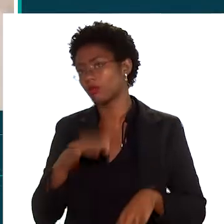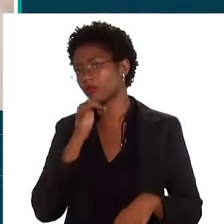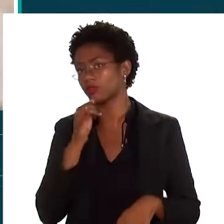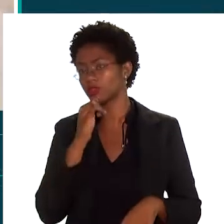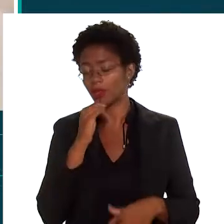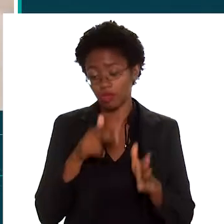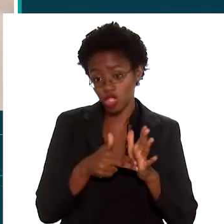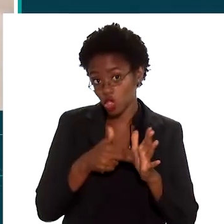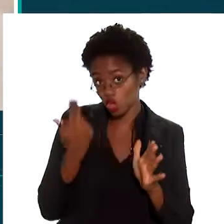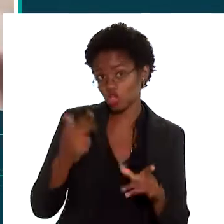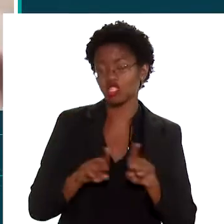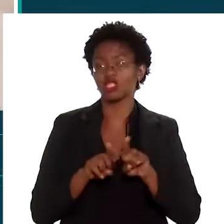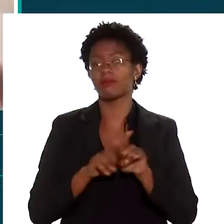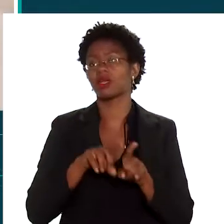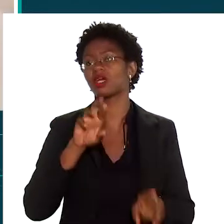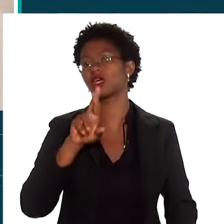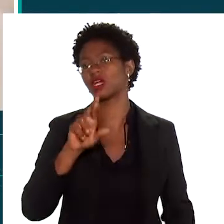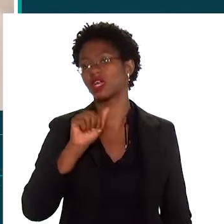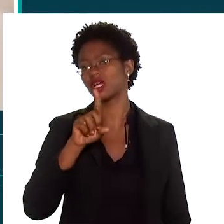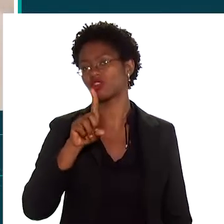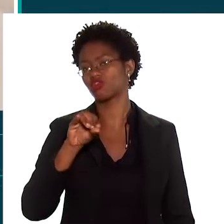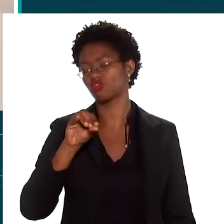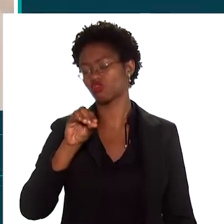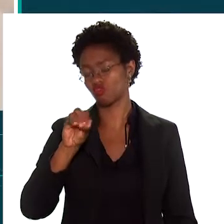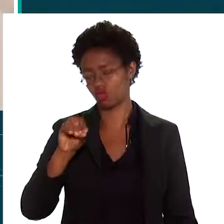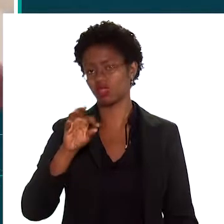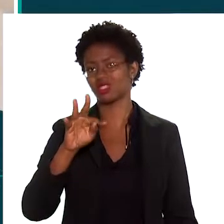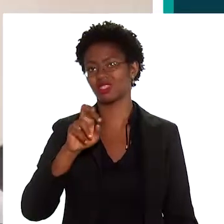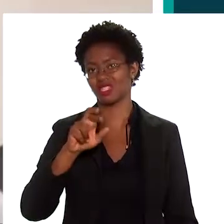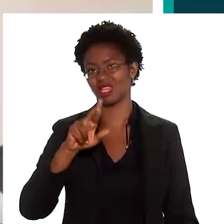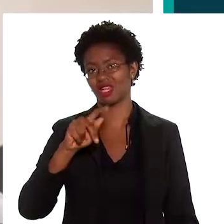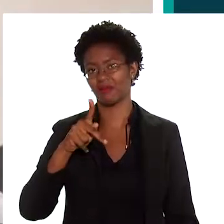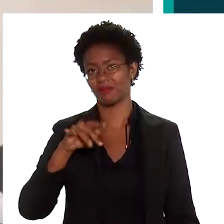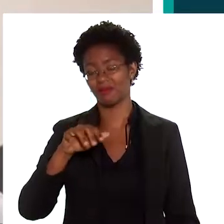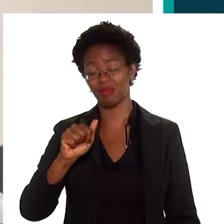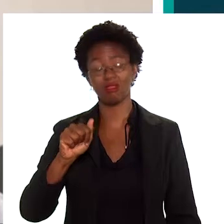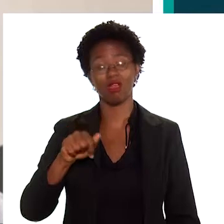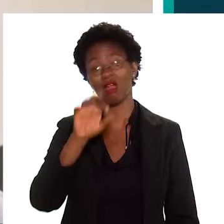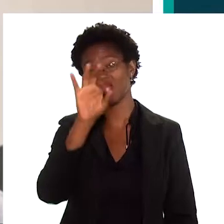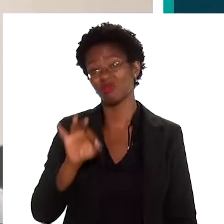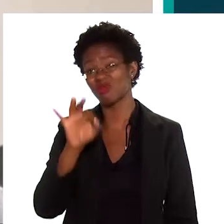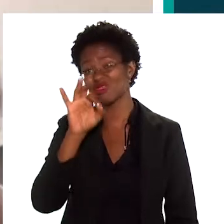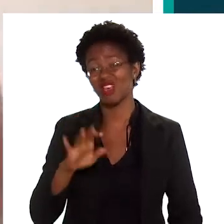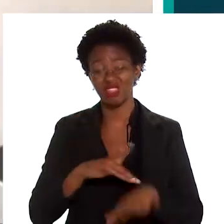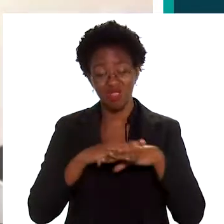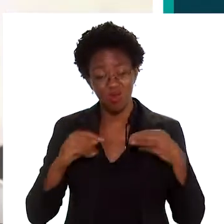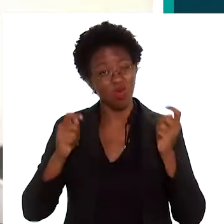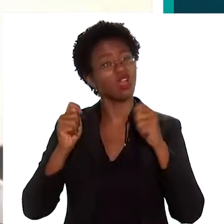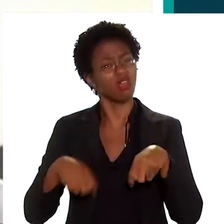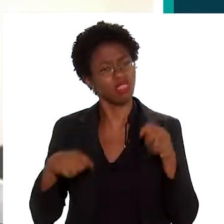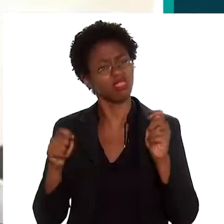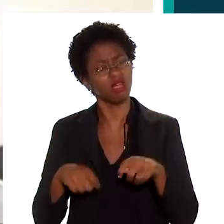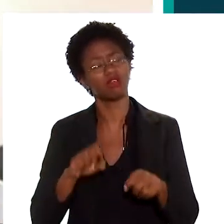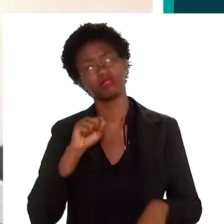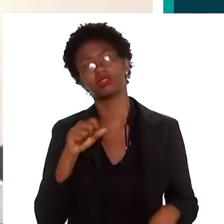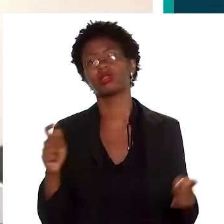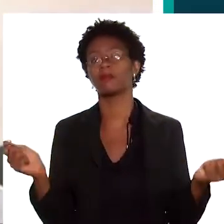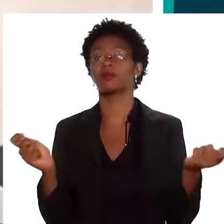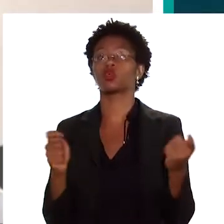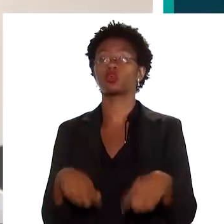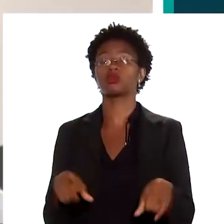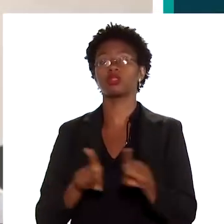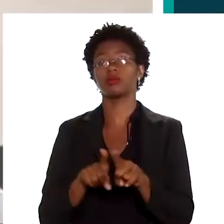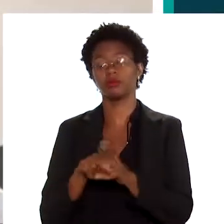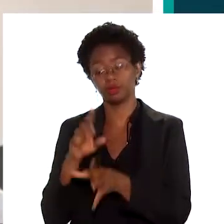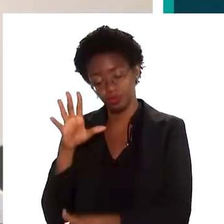estabelecidos, radioterapia e cirurgia, são os métodos mais prevalentes, com alta taxa de cura, e a